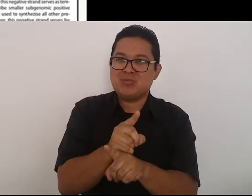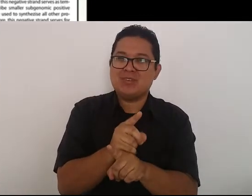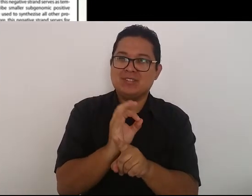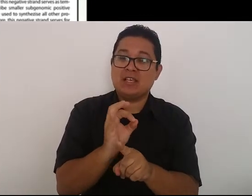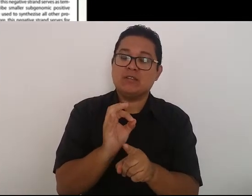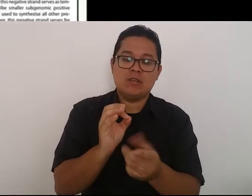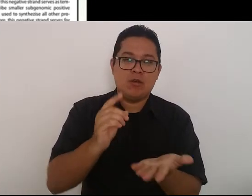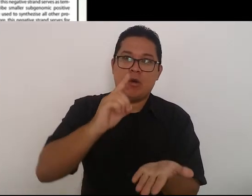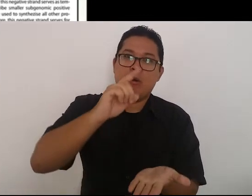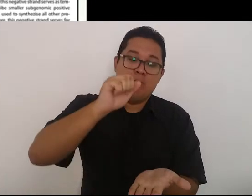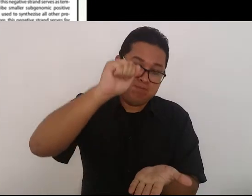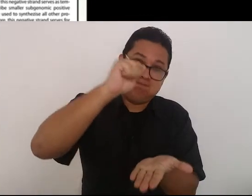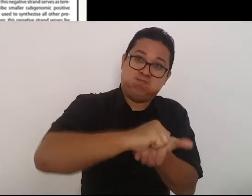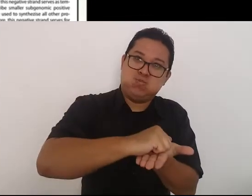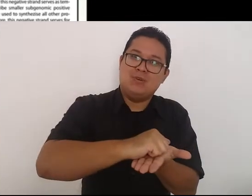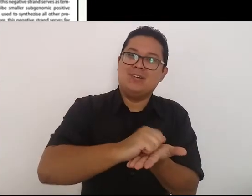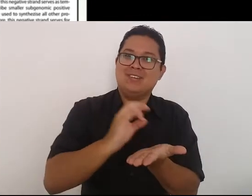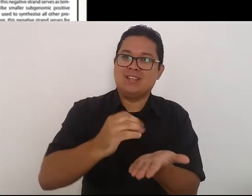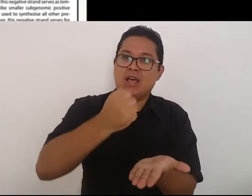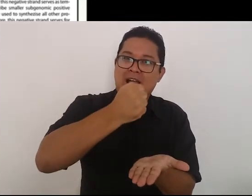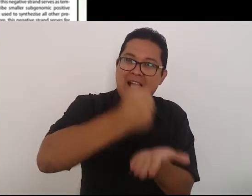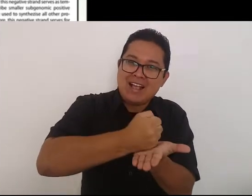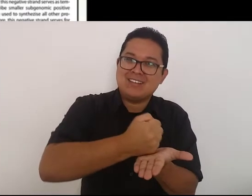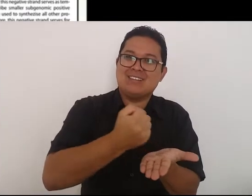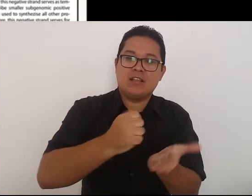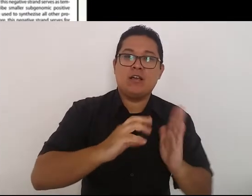Essa fita de RNA negativa,